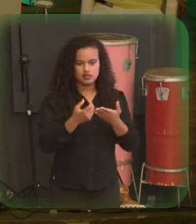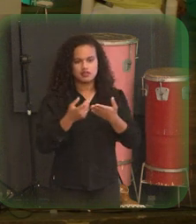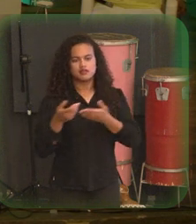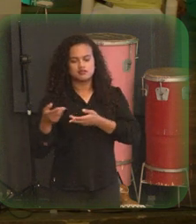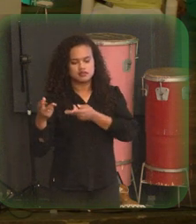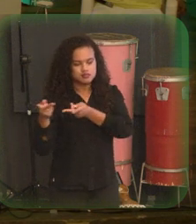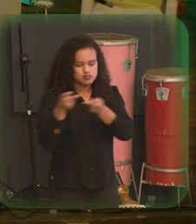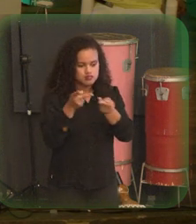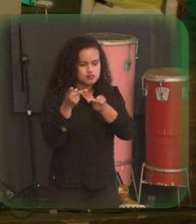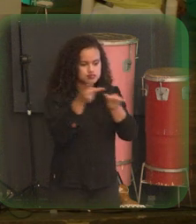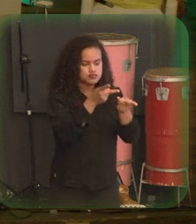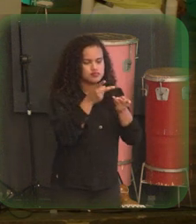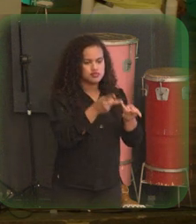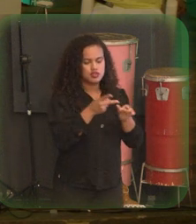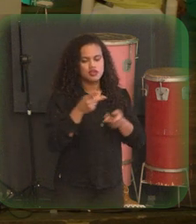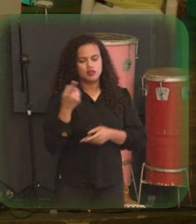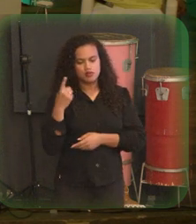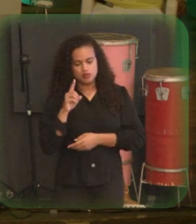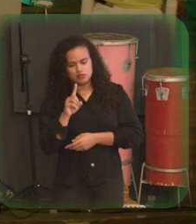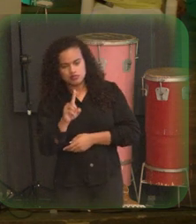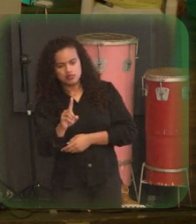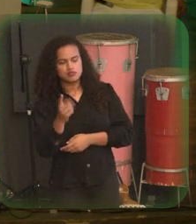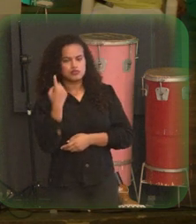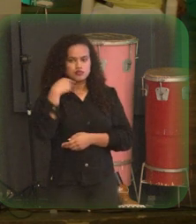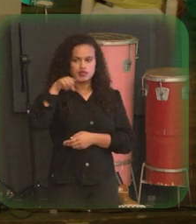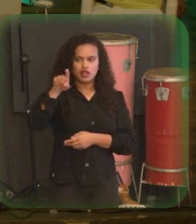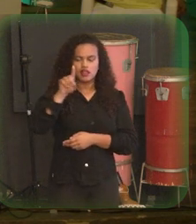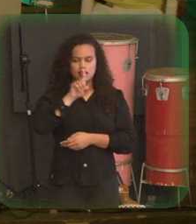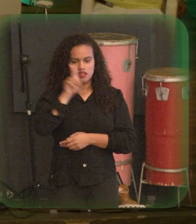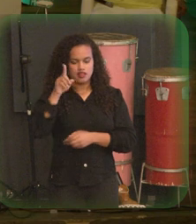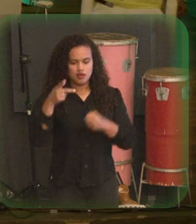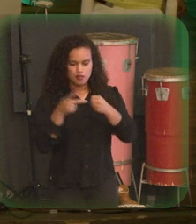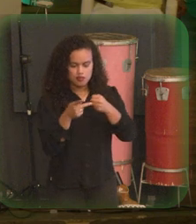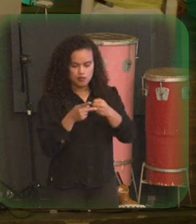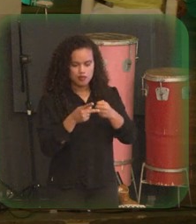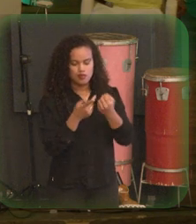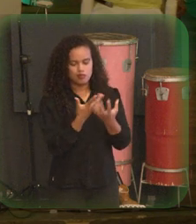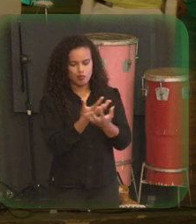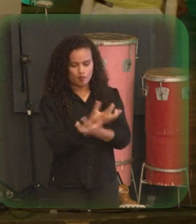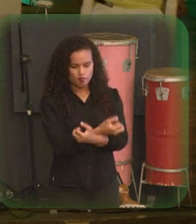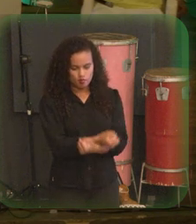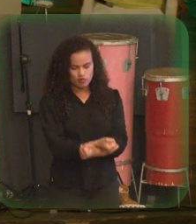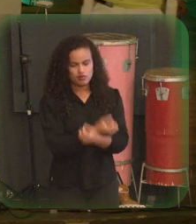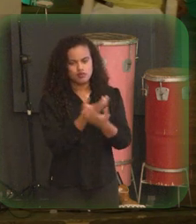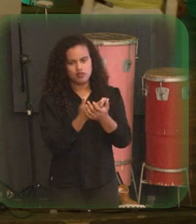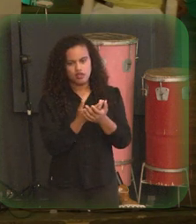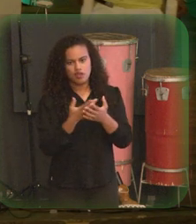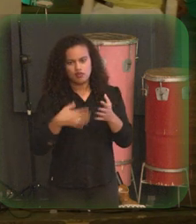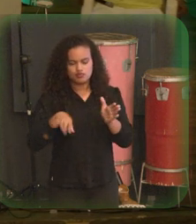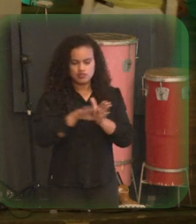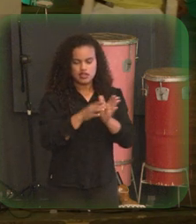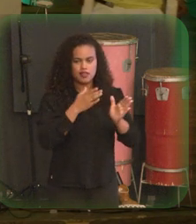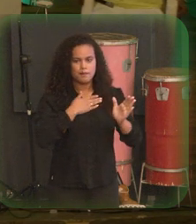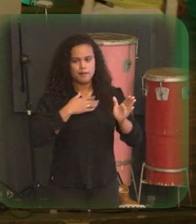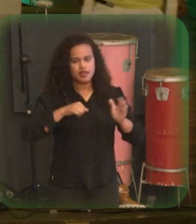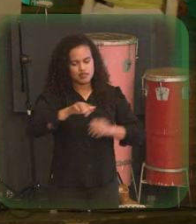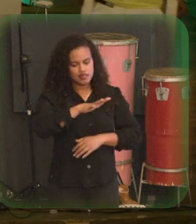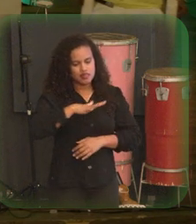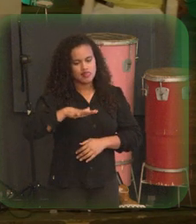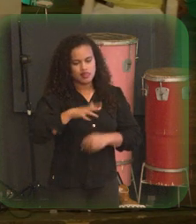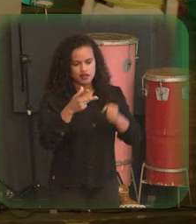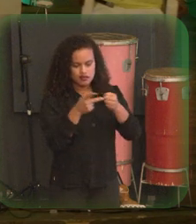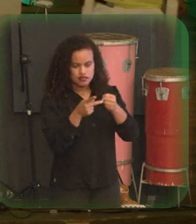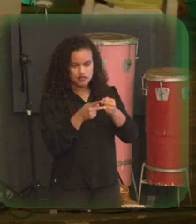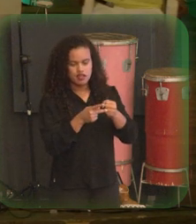né, poder andar no meu sertão, poder chegar na minha terra, abrir uma roda